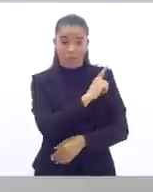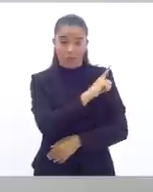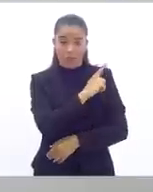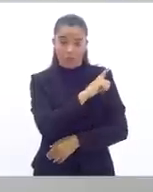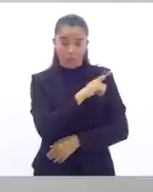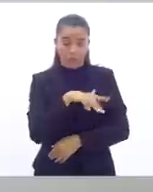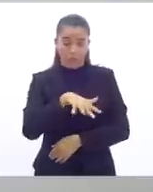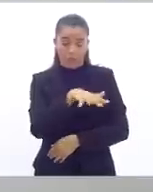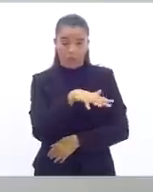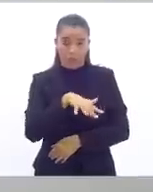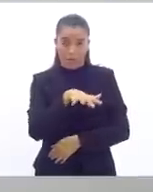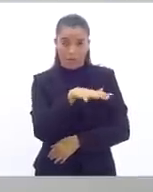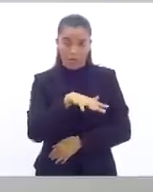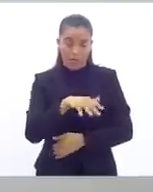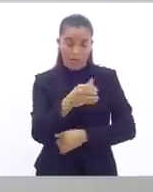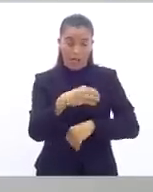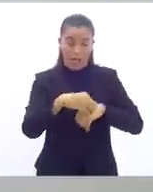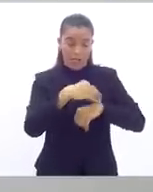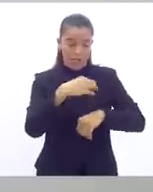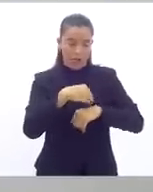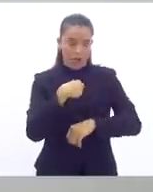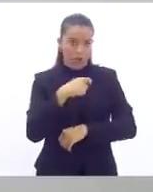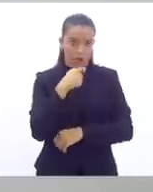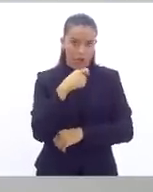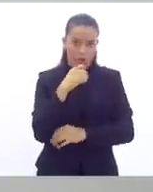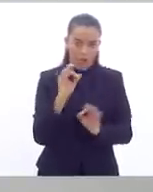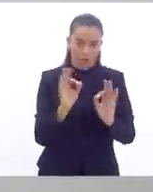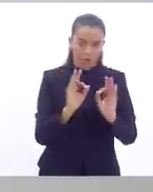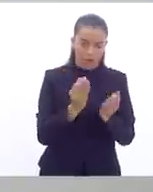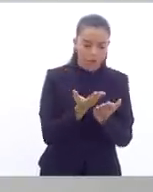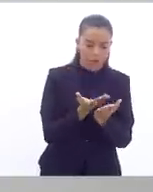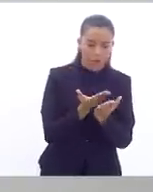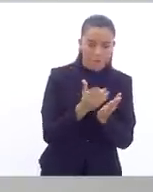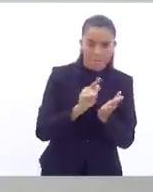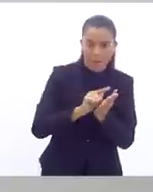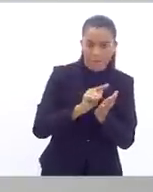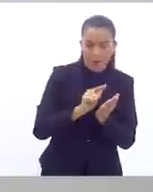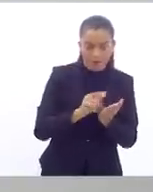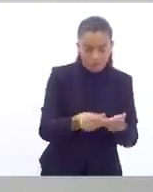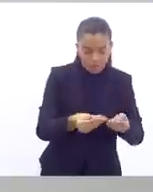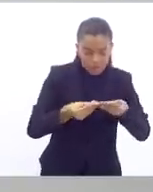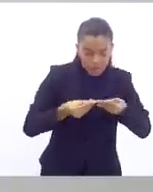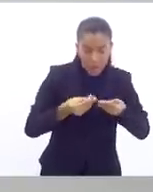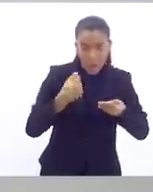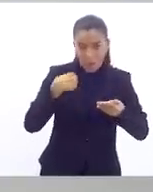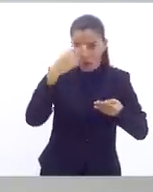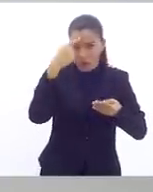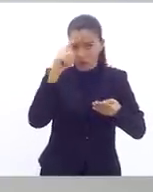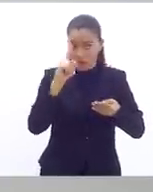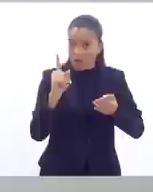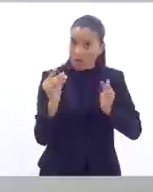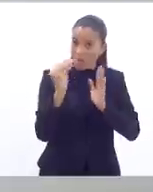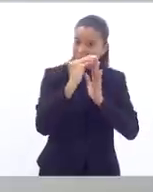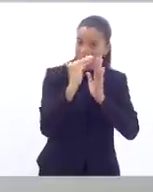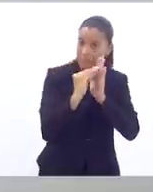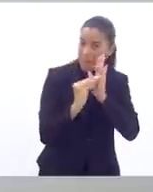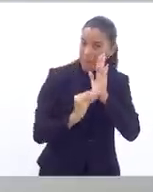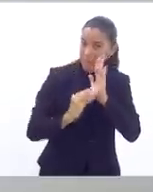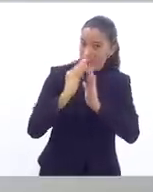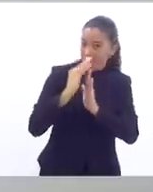da área essa informação não tinha na mão aqui porque eu não não sabia se viria para pauta mas